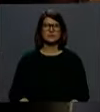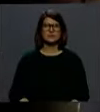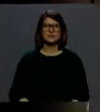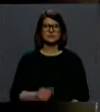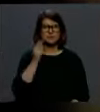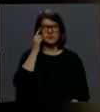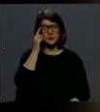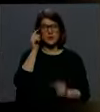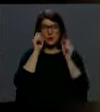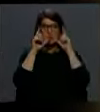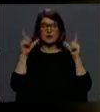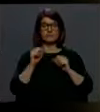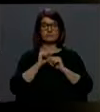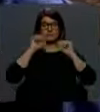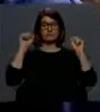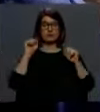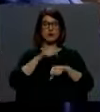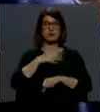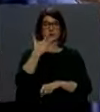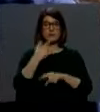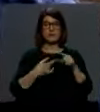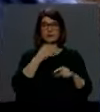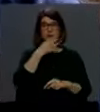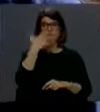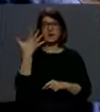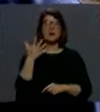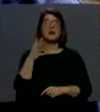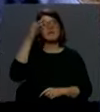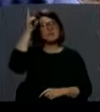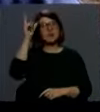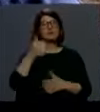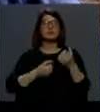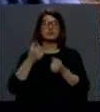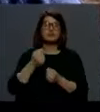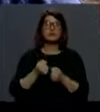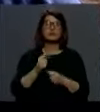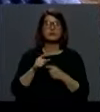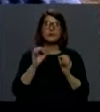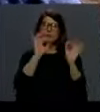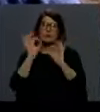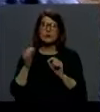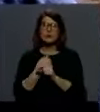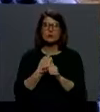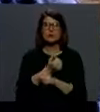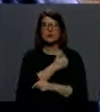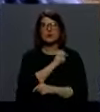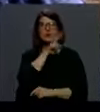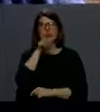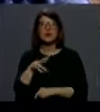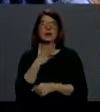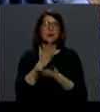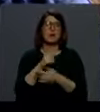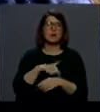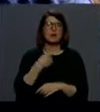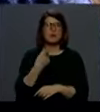gente levanta-se às 5h30 da manhã, a gente ordenha aí as vacas, trata, aparelha as coisas, vamos para casa, temos em casa até uma hora e